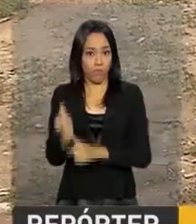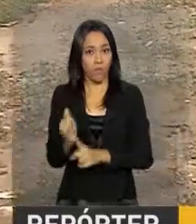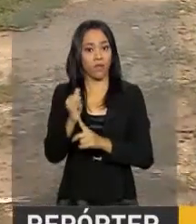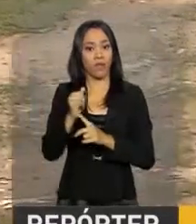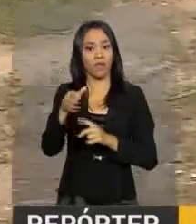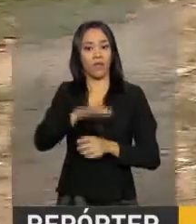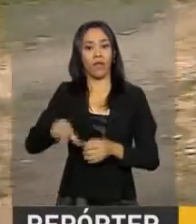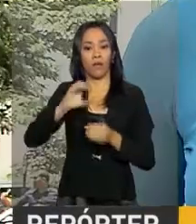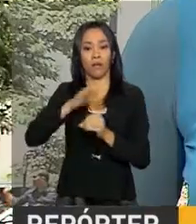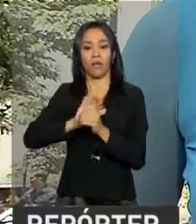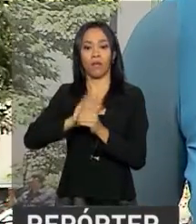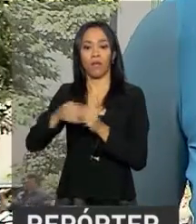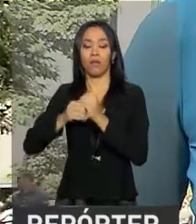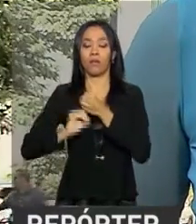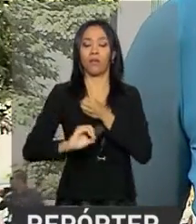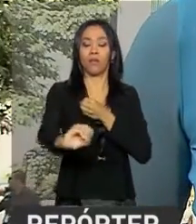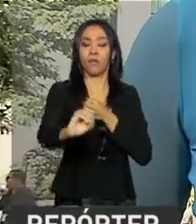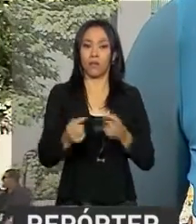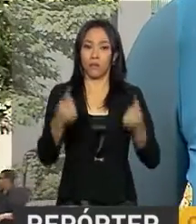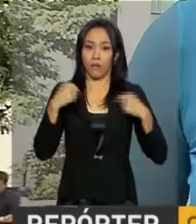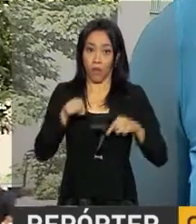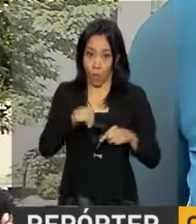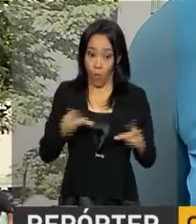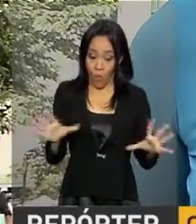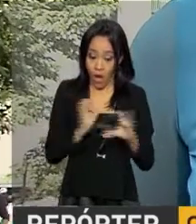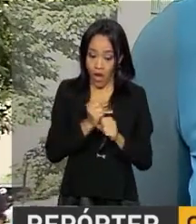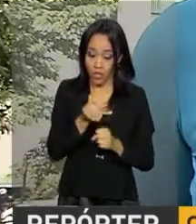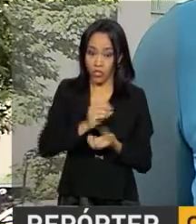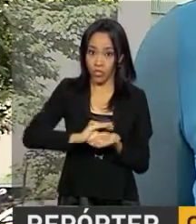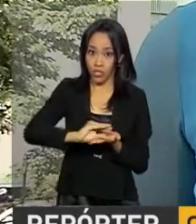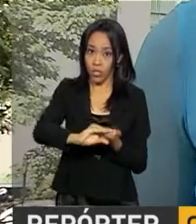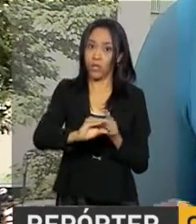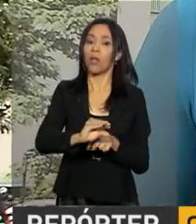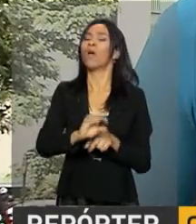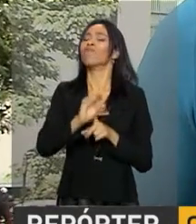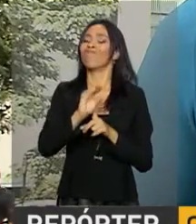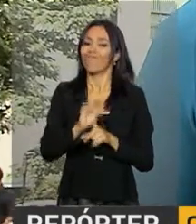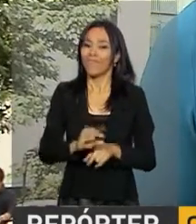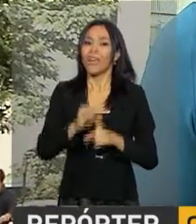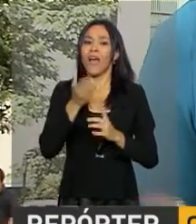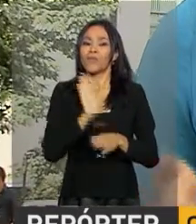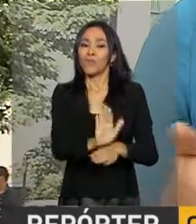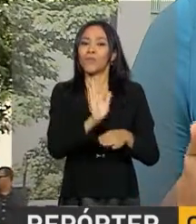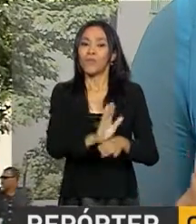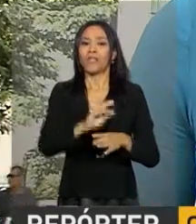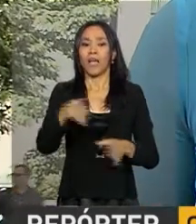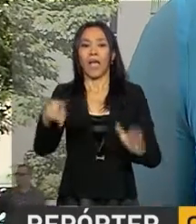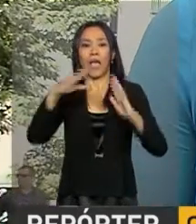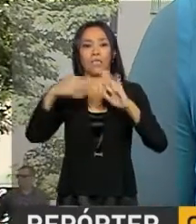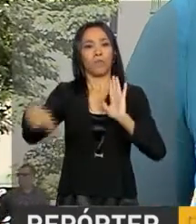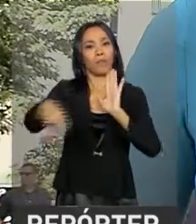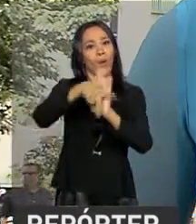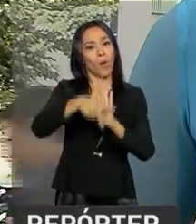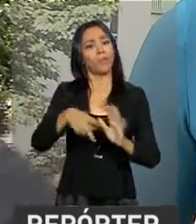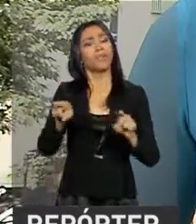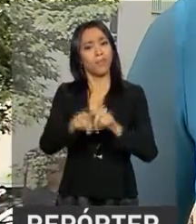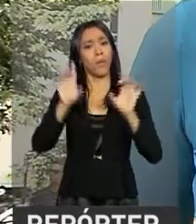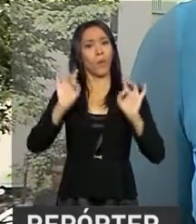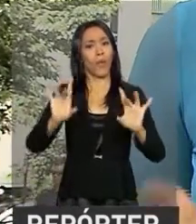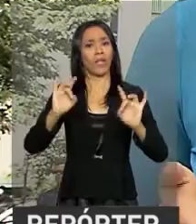saneamento básico com esses recursos além de ampliar o acesso à casa própria ea qualidade de vida dos